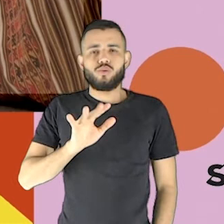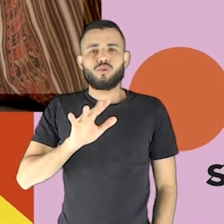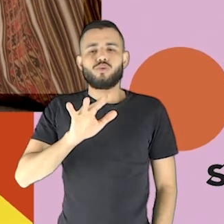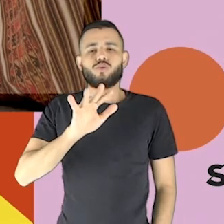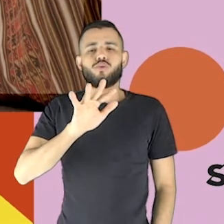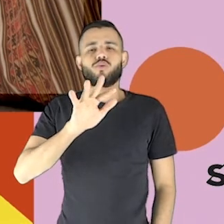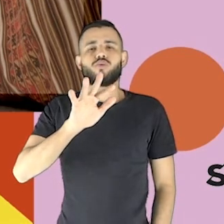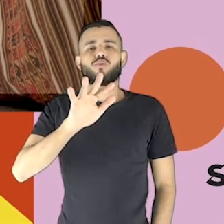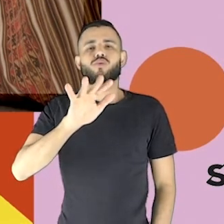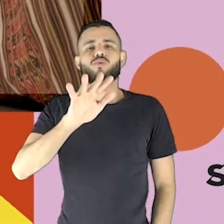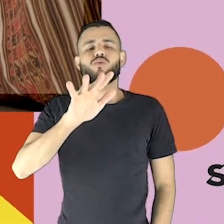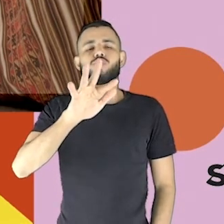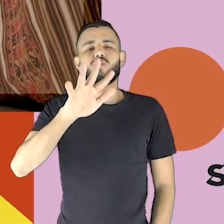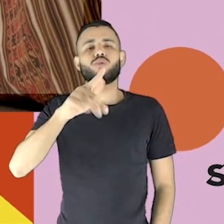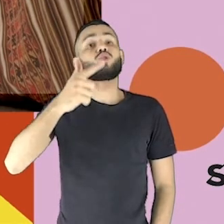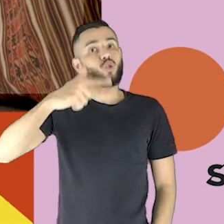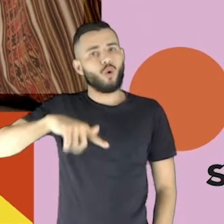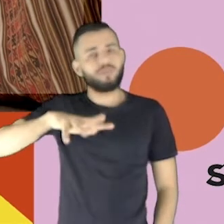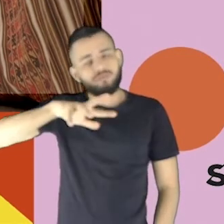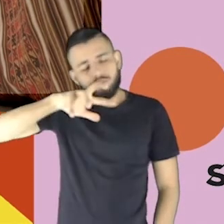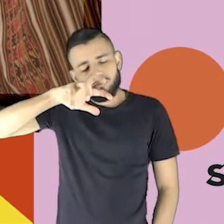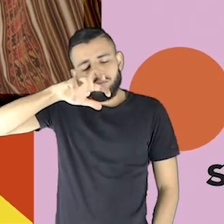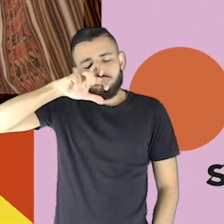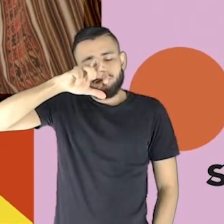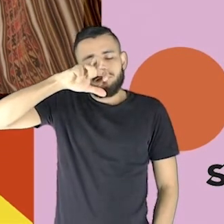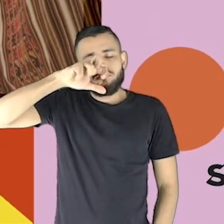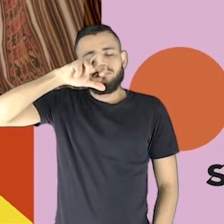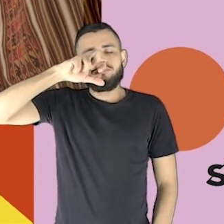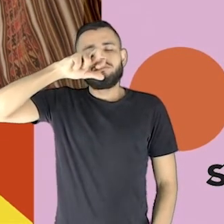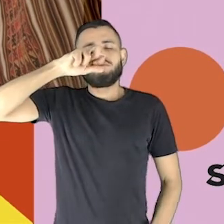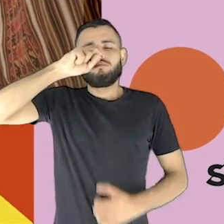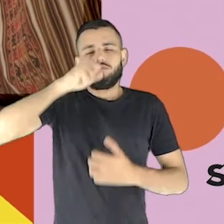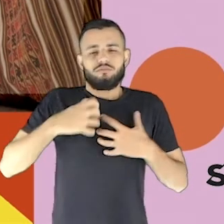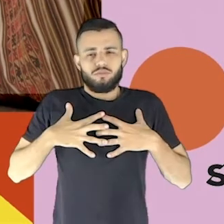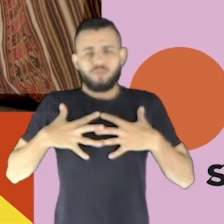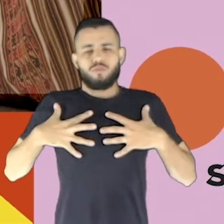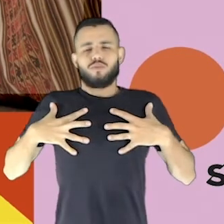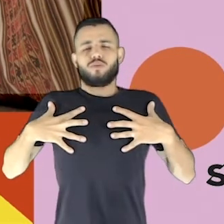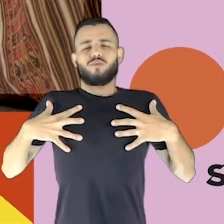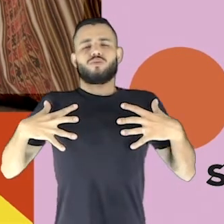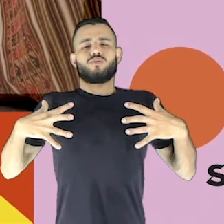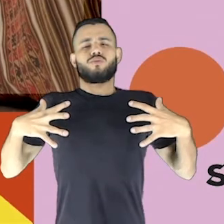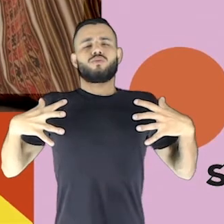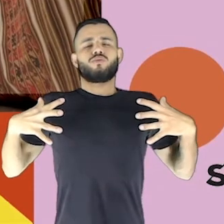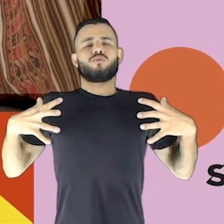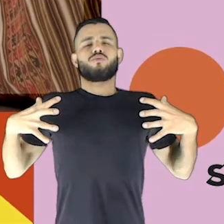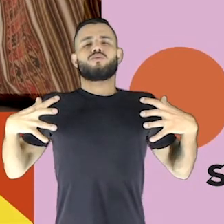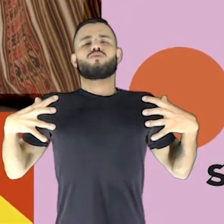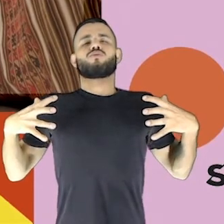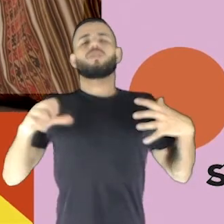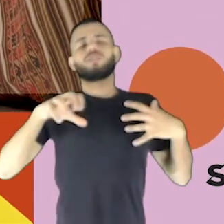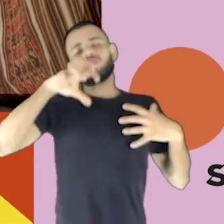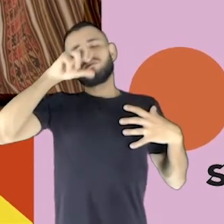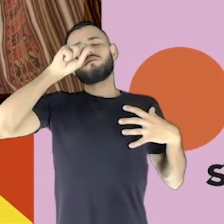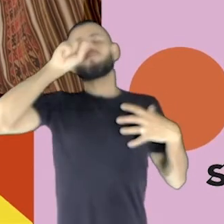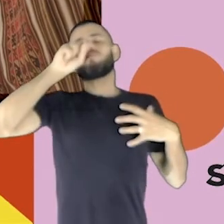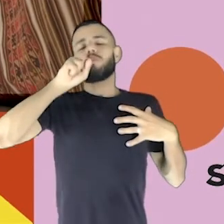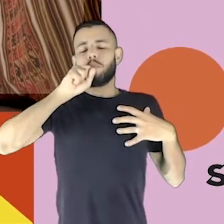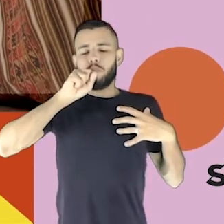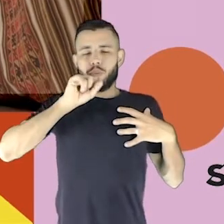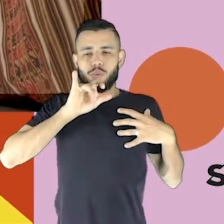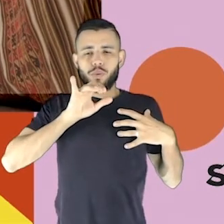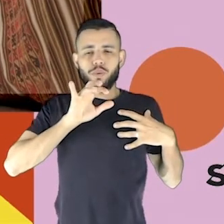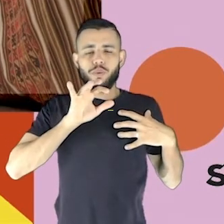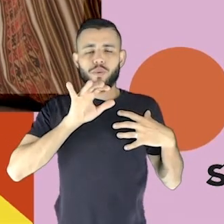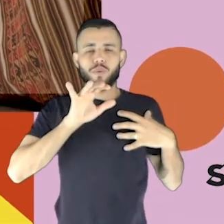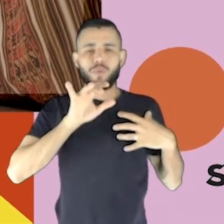ar. Enche profundo novamente. Sente o ar abrir espaço dentro do peito. Quando solta o ar devagar,